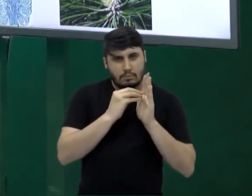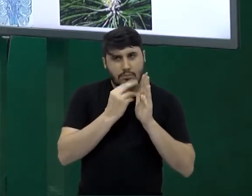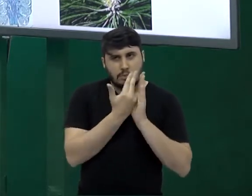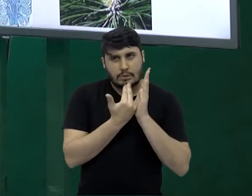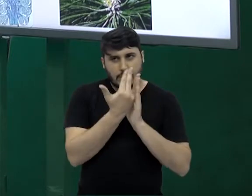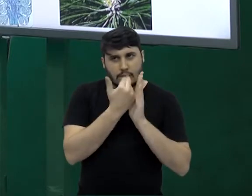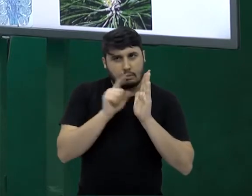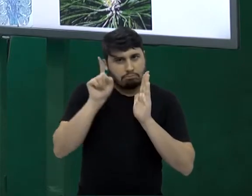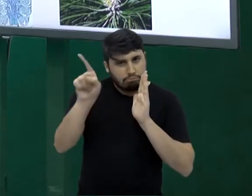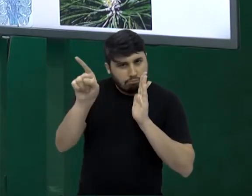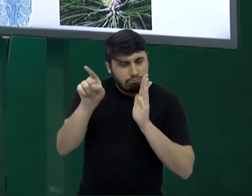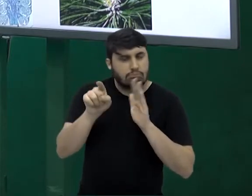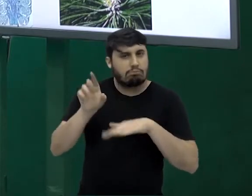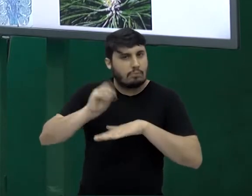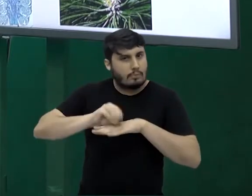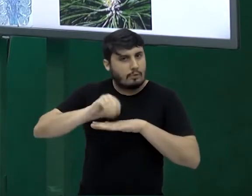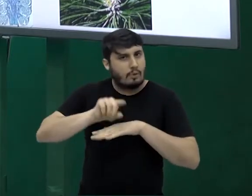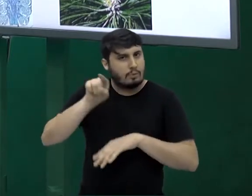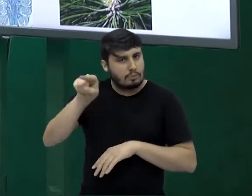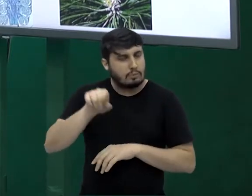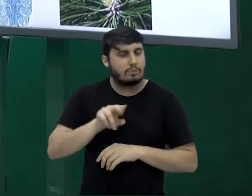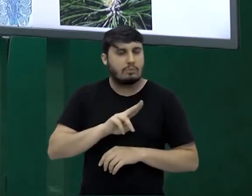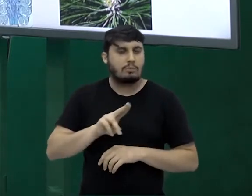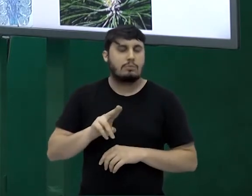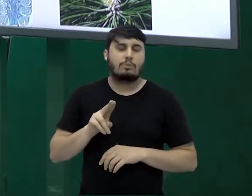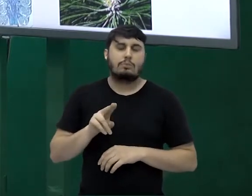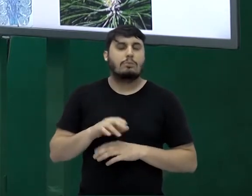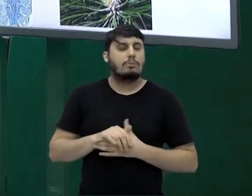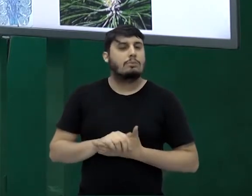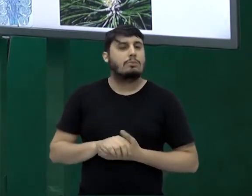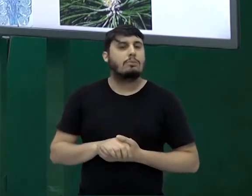elevada, mais ou menos assim. Isso é de um angiosperma, né? De uma